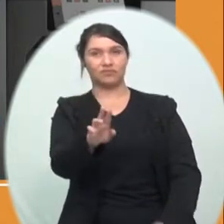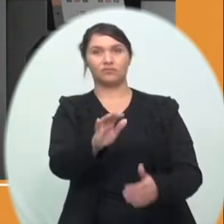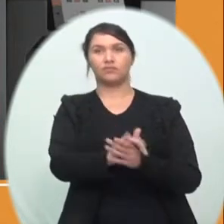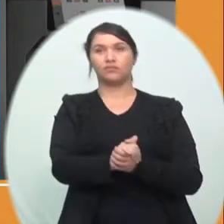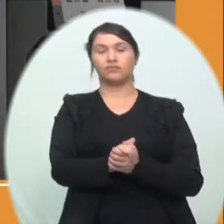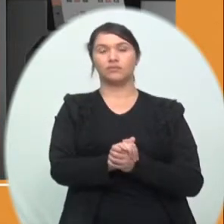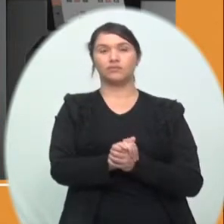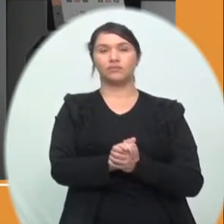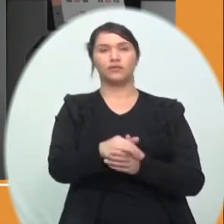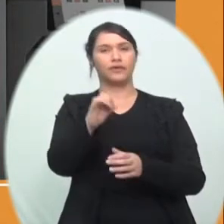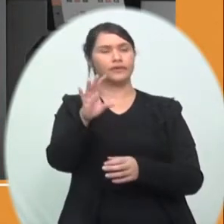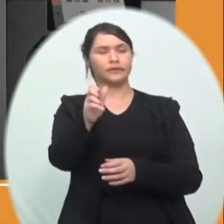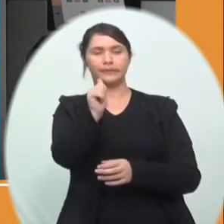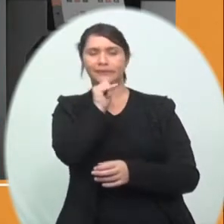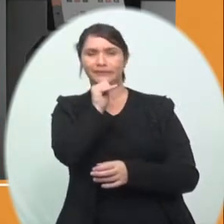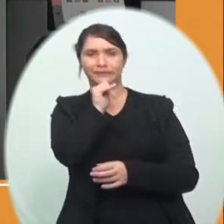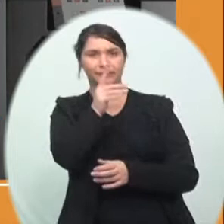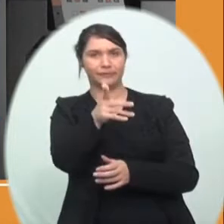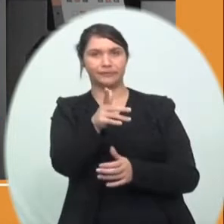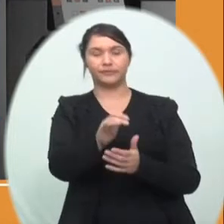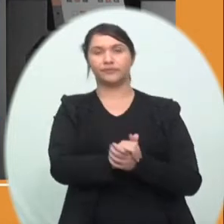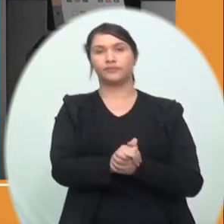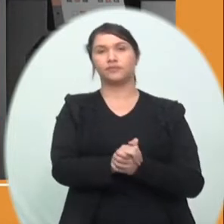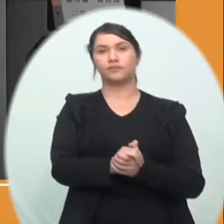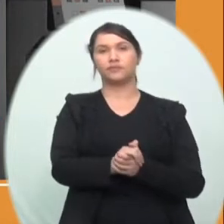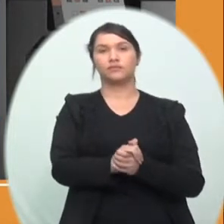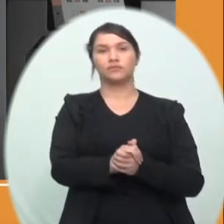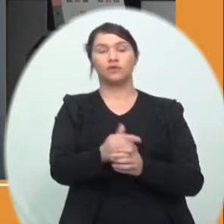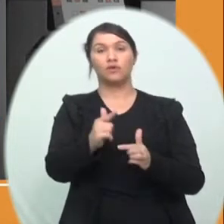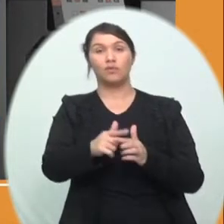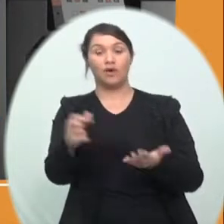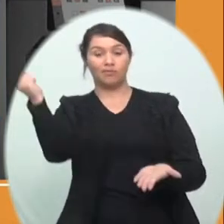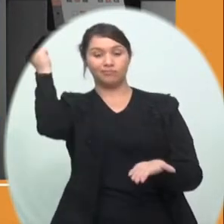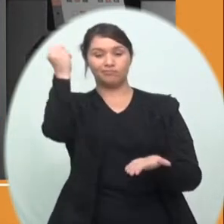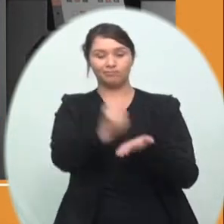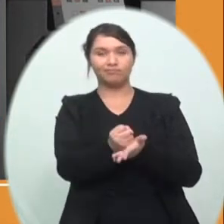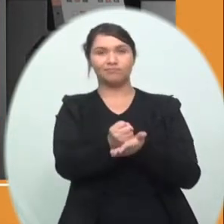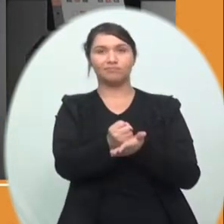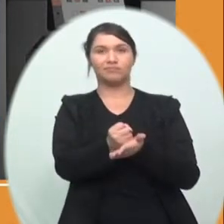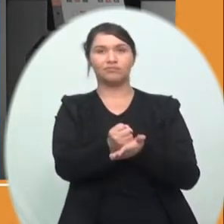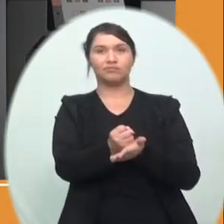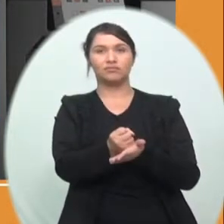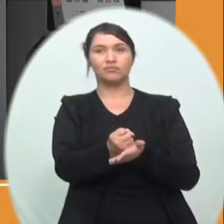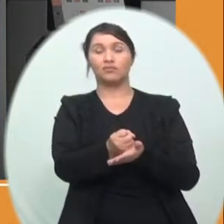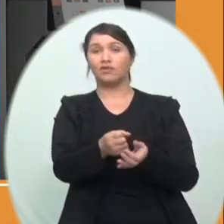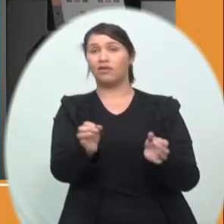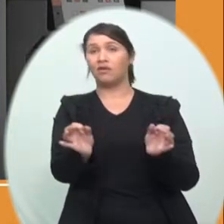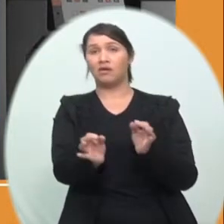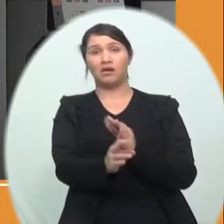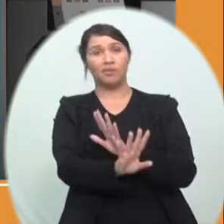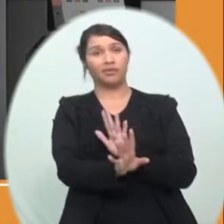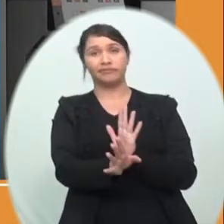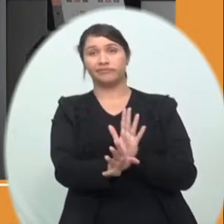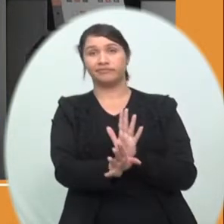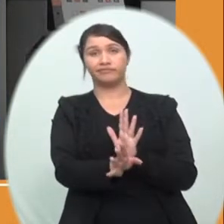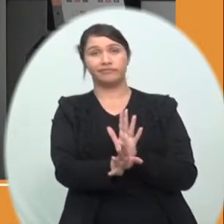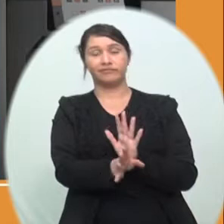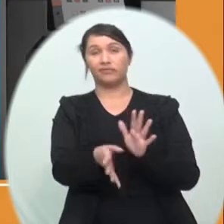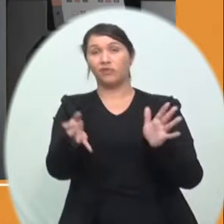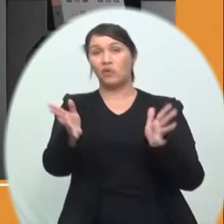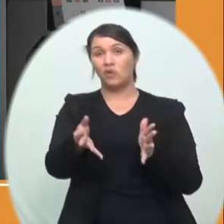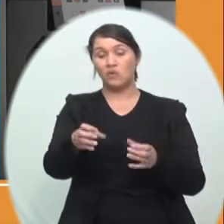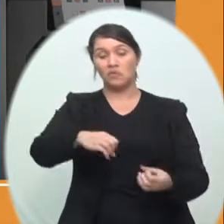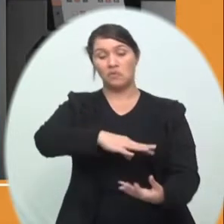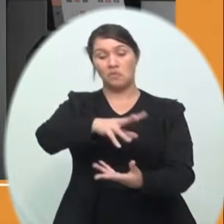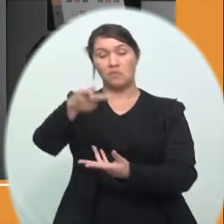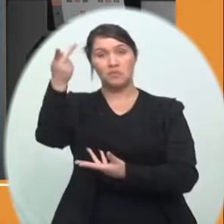Bitcoin é só um exemplo de que o carimbo está com seus dias contados. Como é que é o nosso mundo tradicional hoje com carimbo e como é